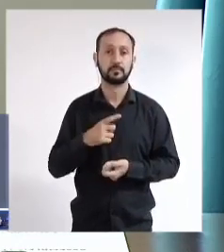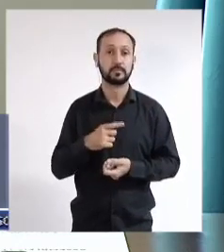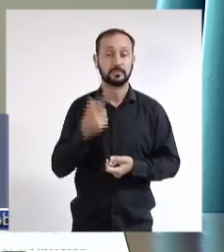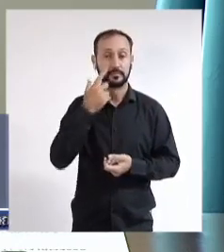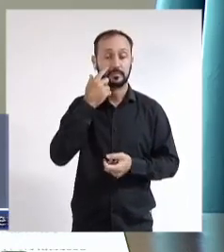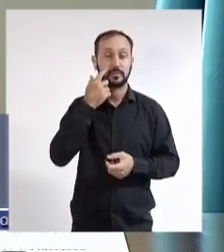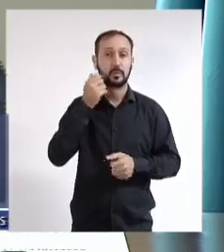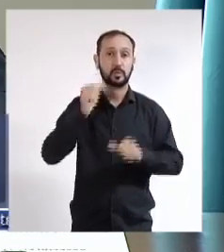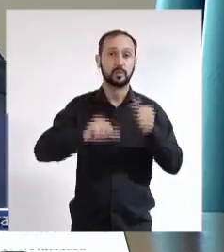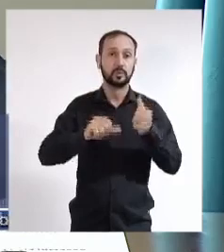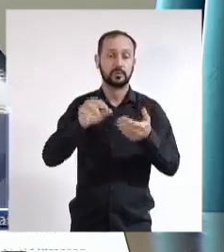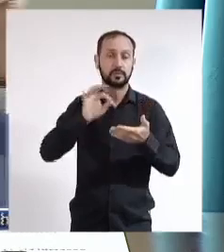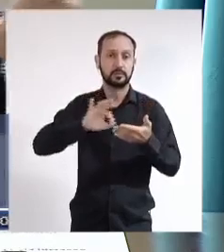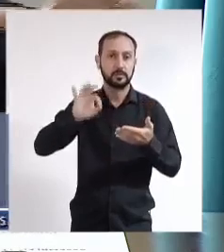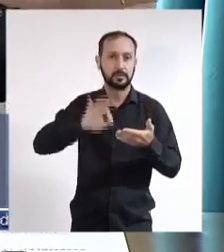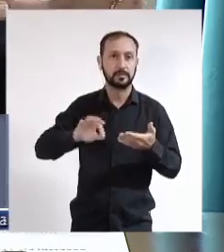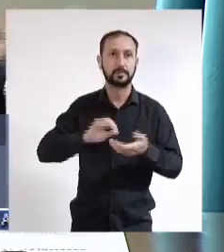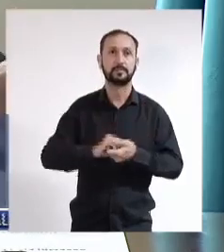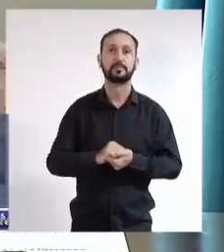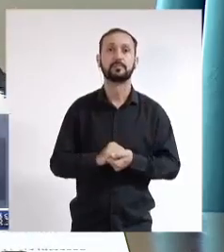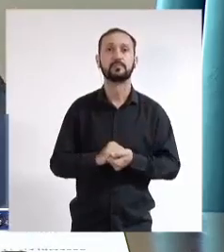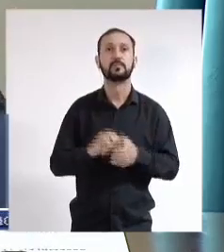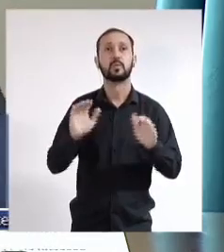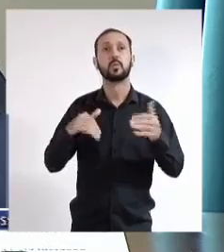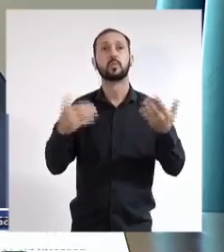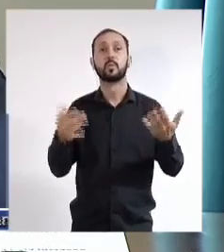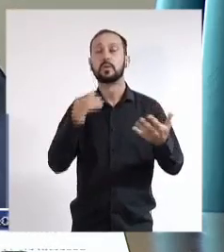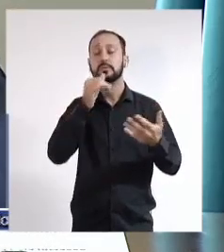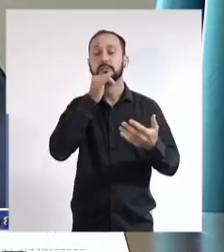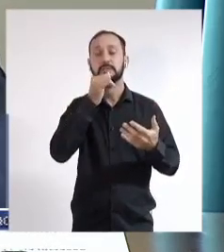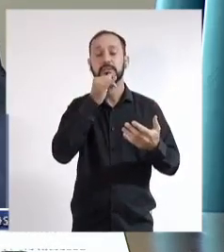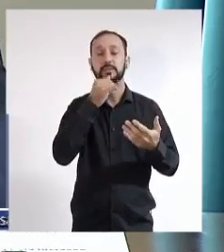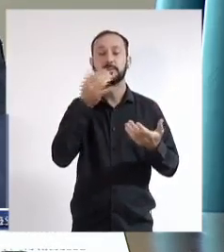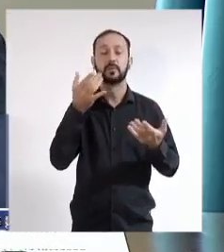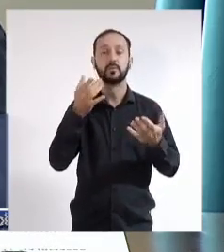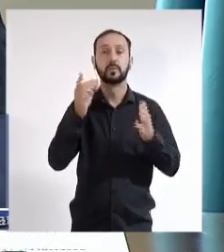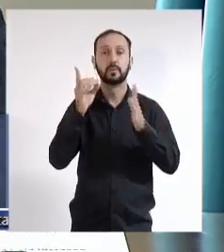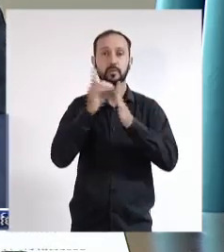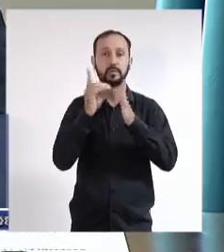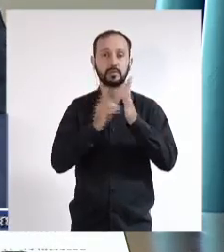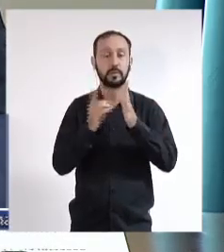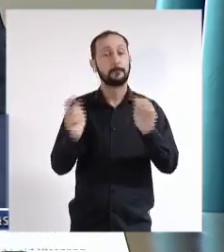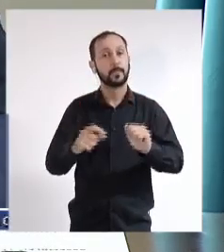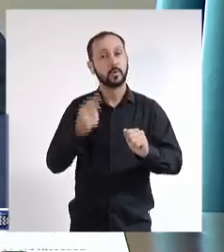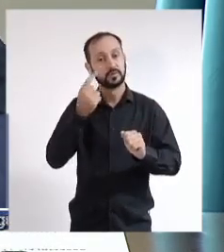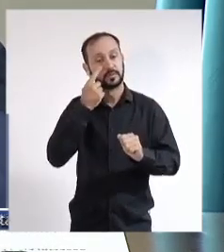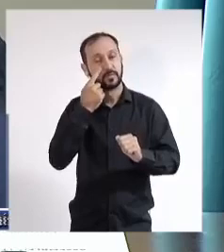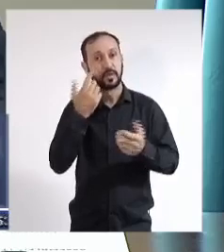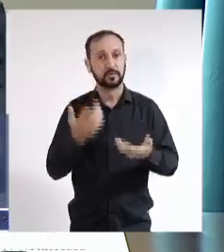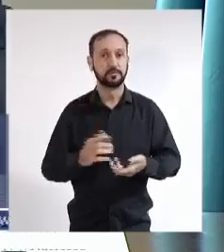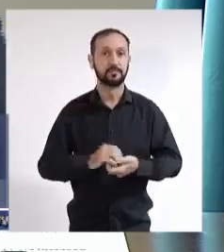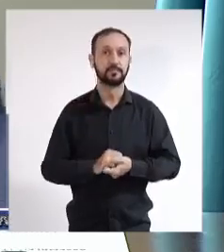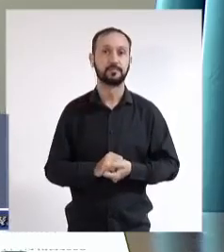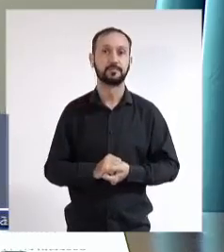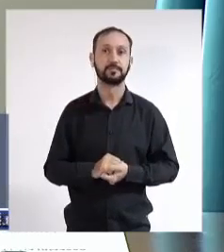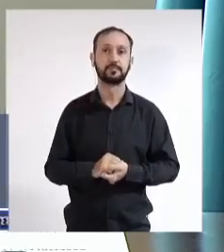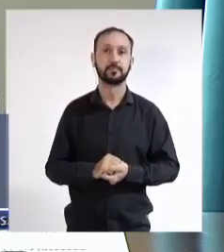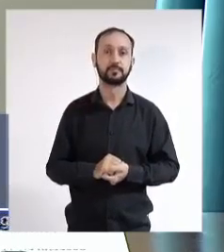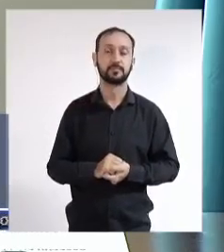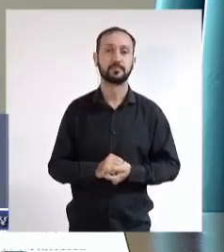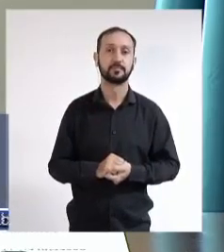revisão quais são os decretos que precisam ser revistos aí nós vamos